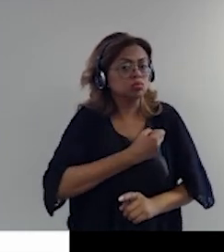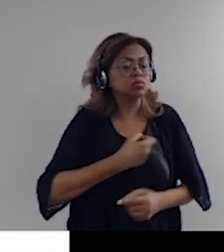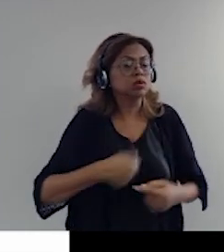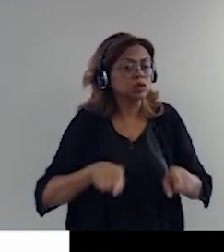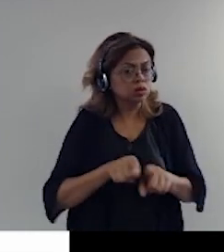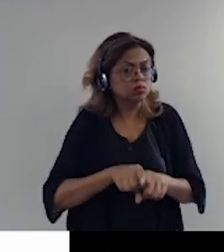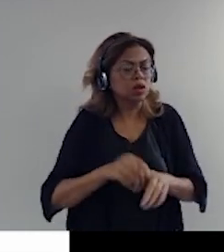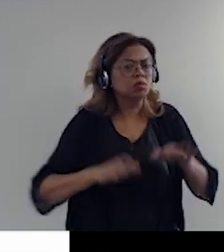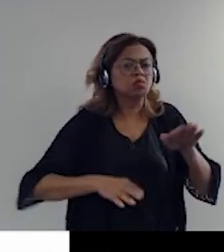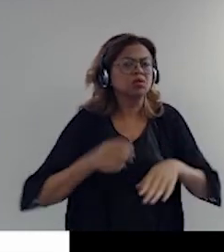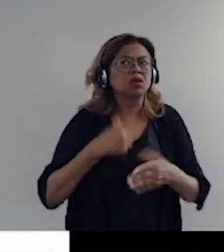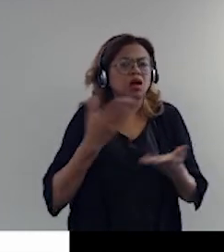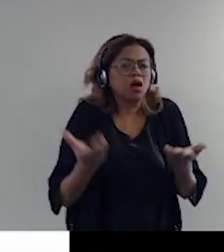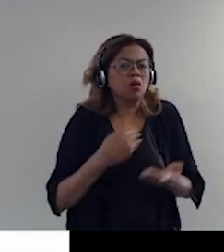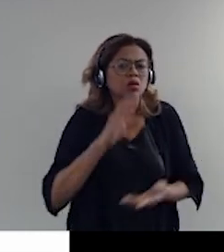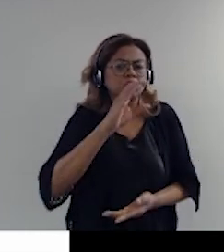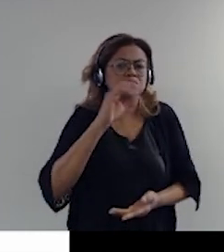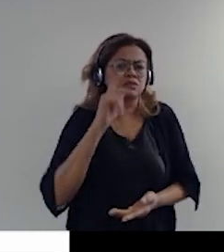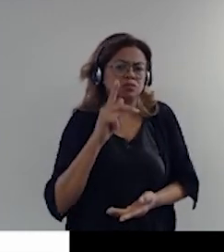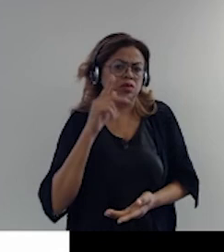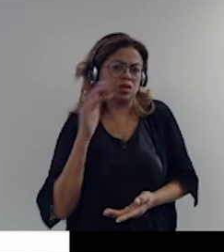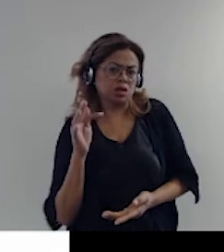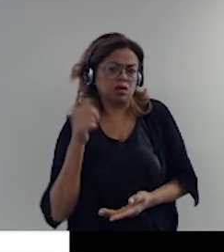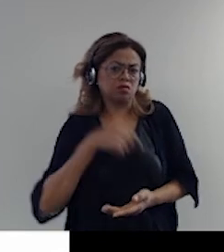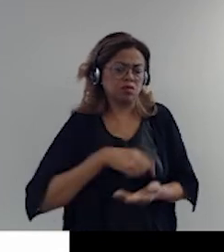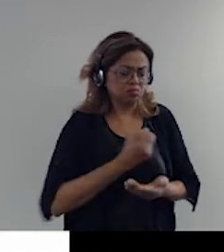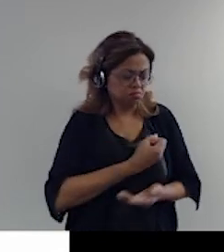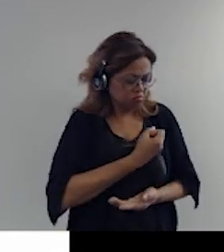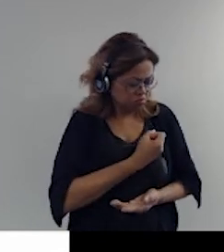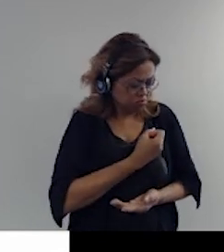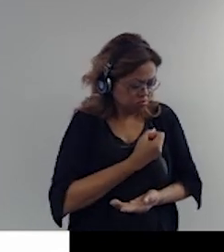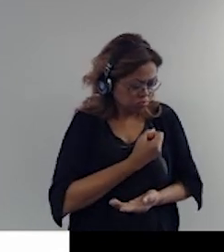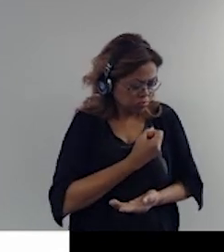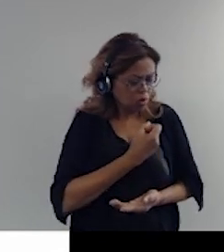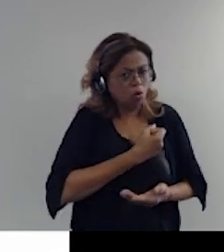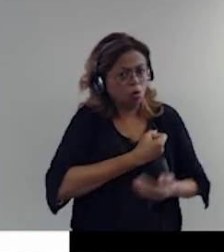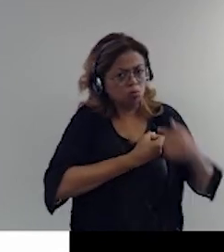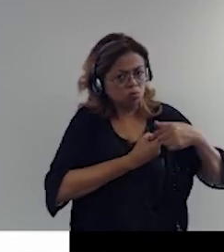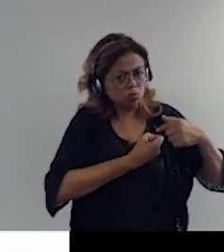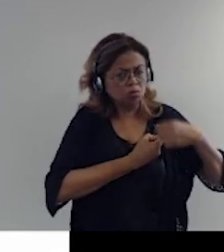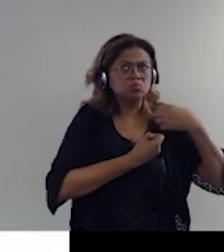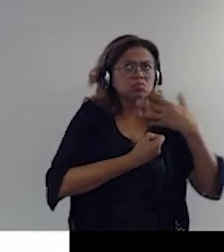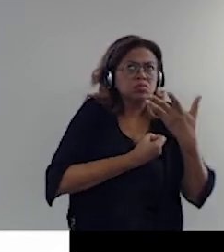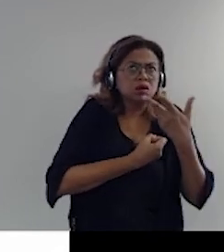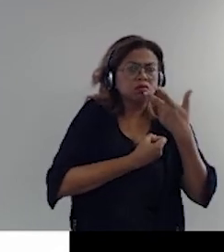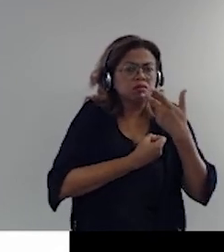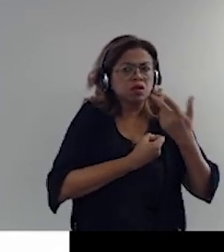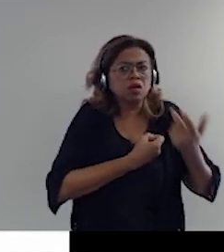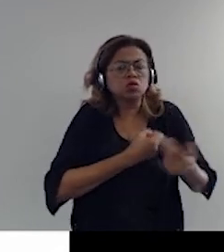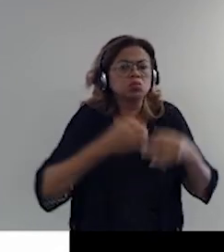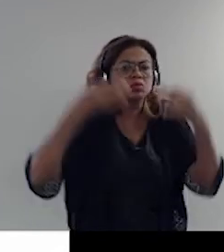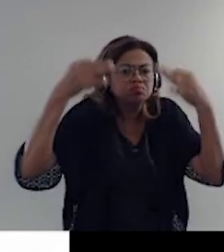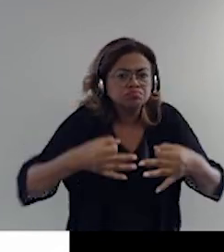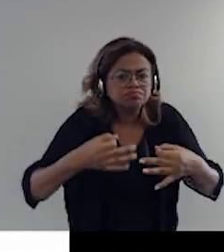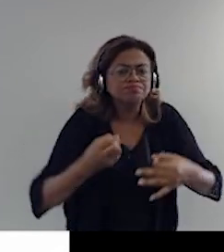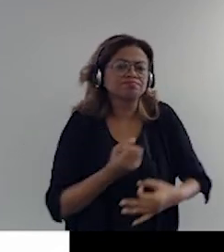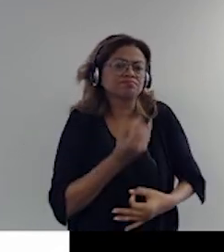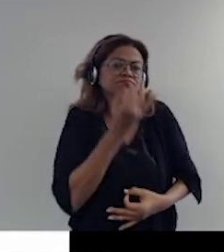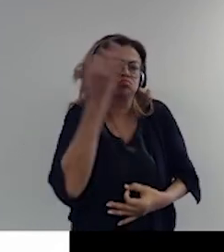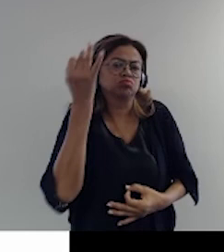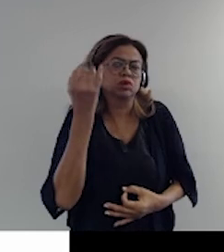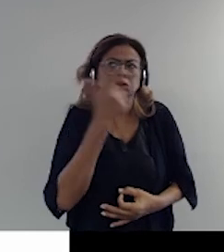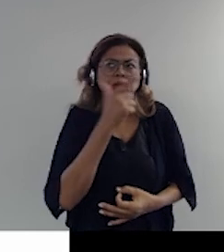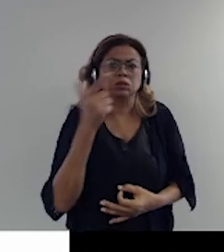consegue fazer um cálculo por CPF, porque cada administrador fiduciário manda os dados